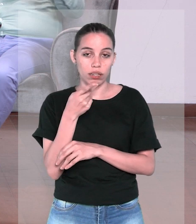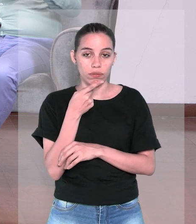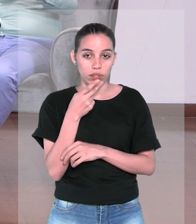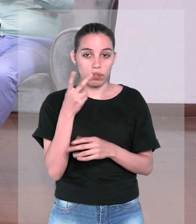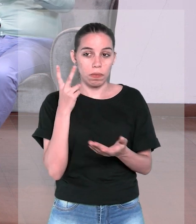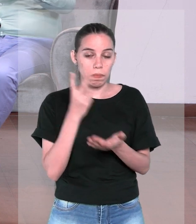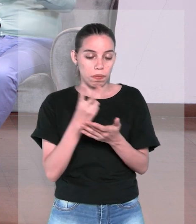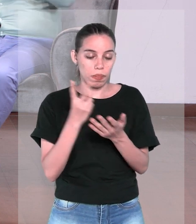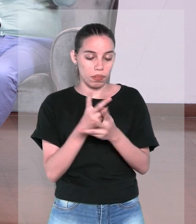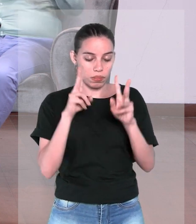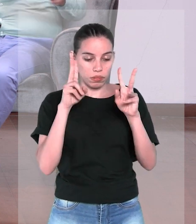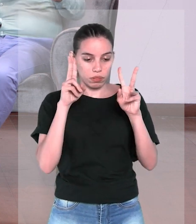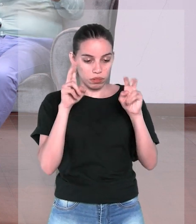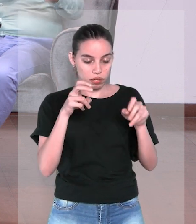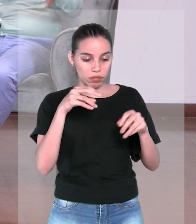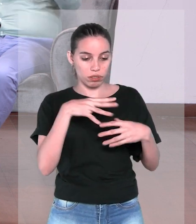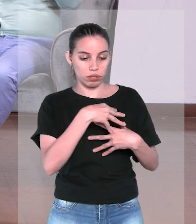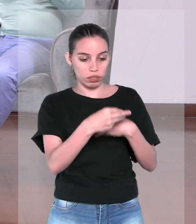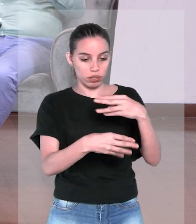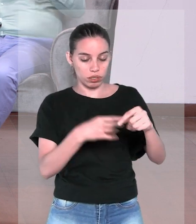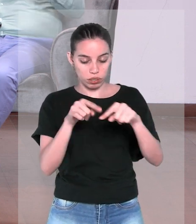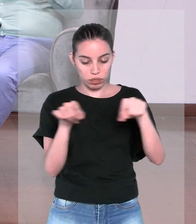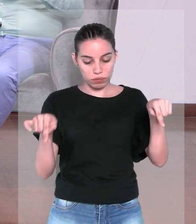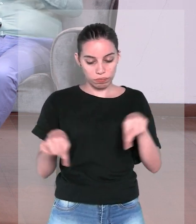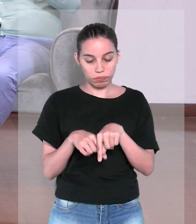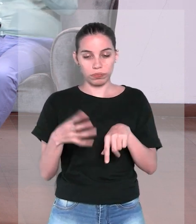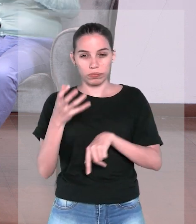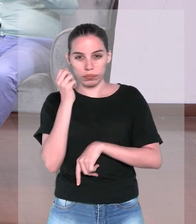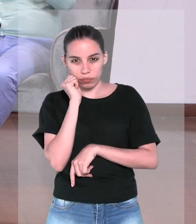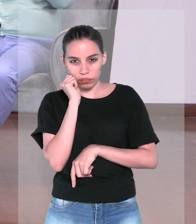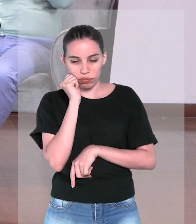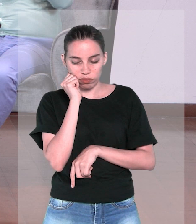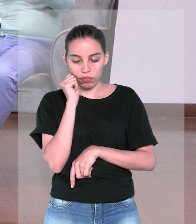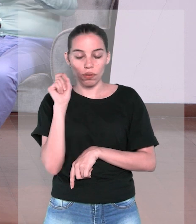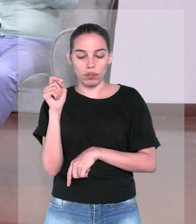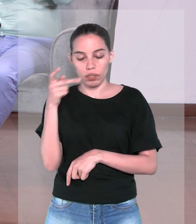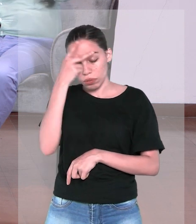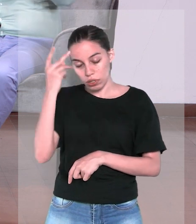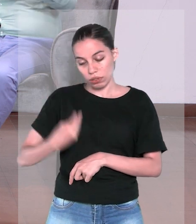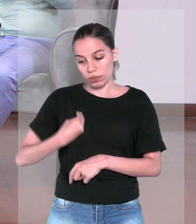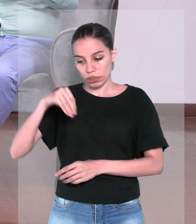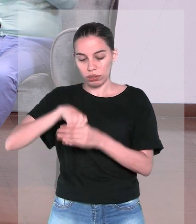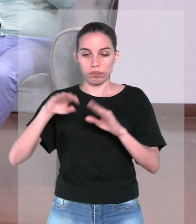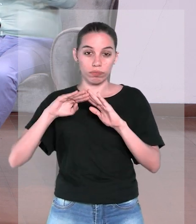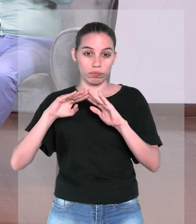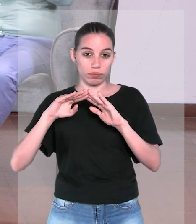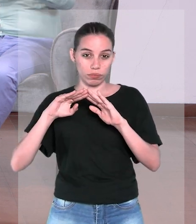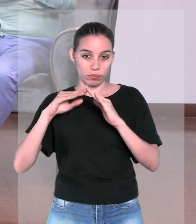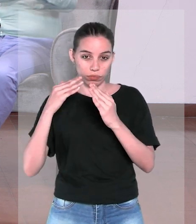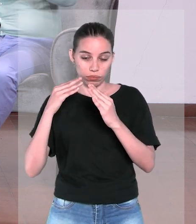na cadeia protetiva, um elemento protetivo que ficou suspenso. Então, eu acredito que a escola é um